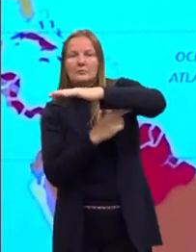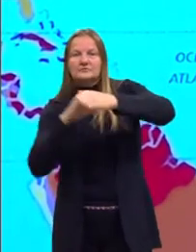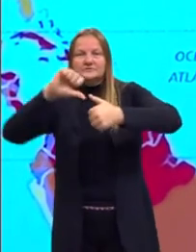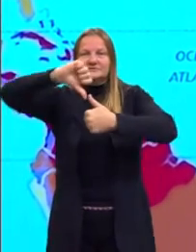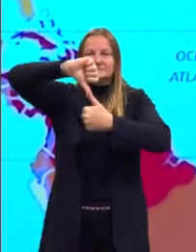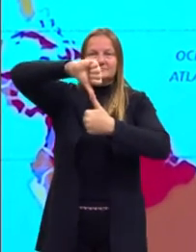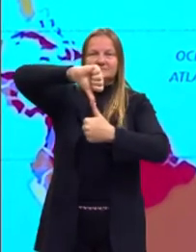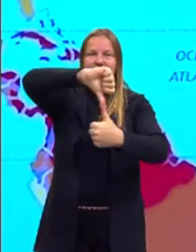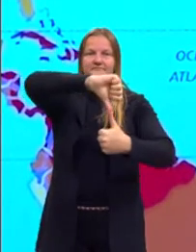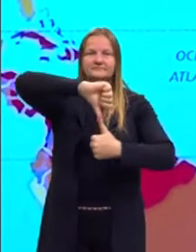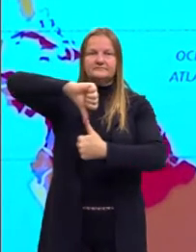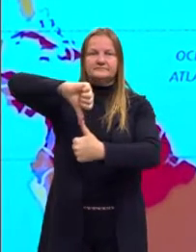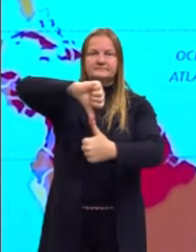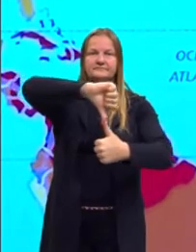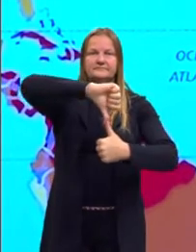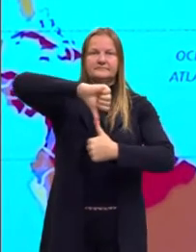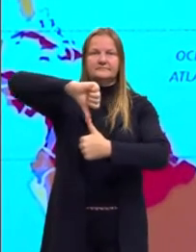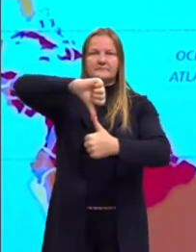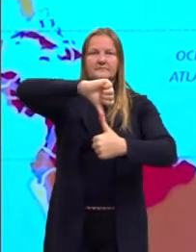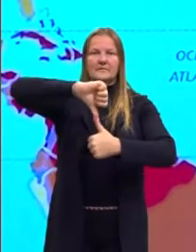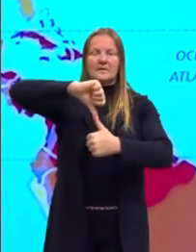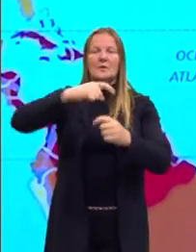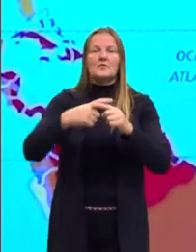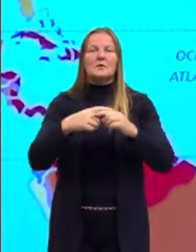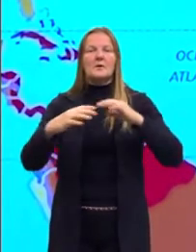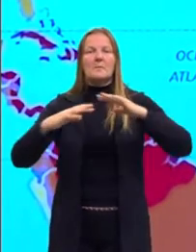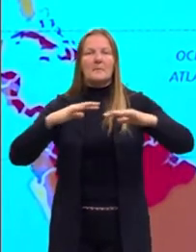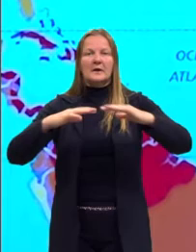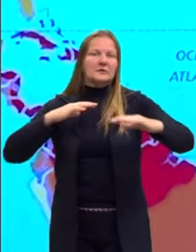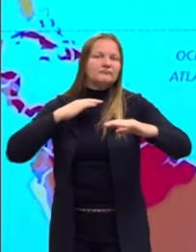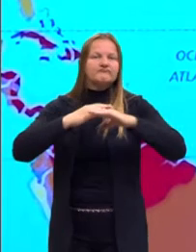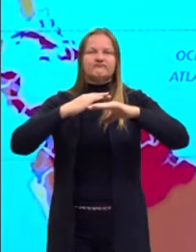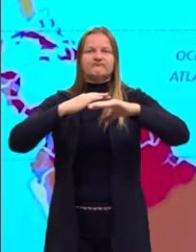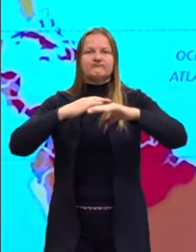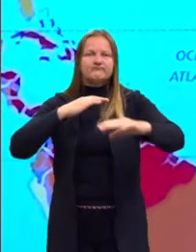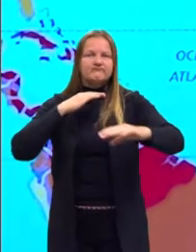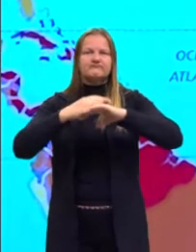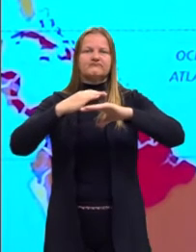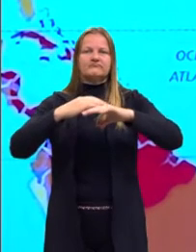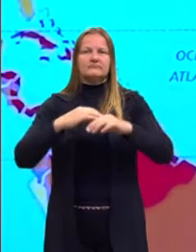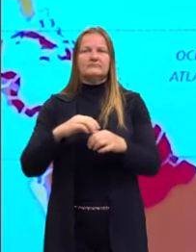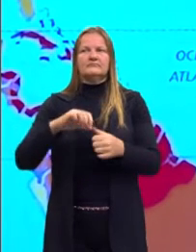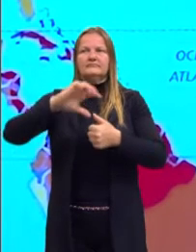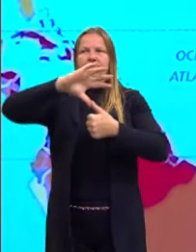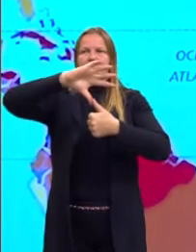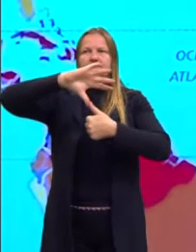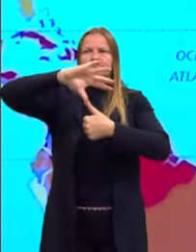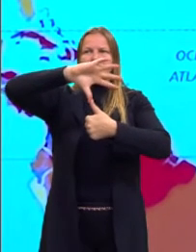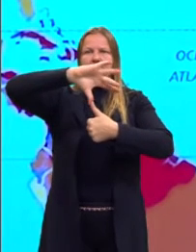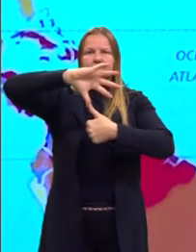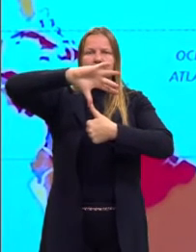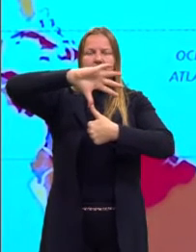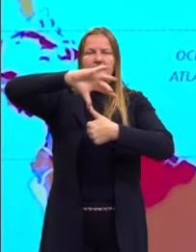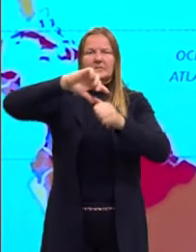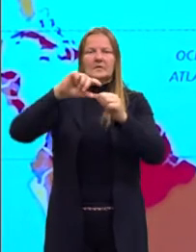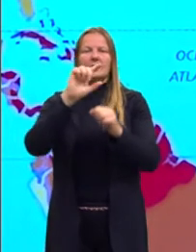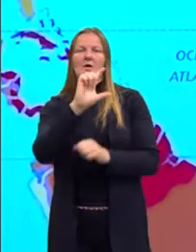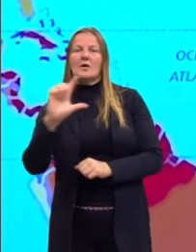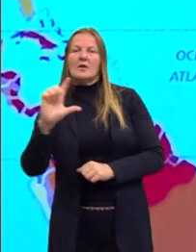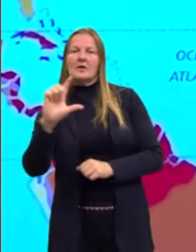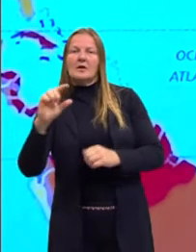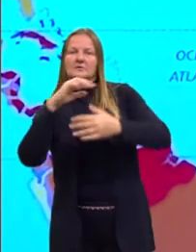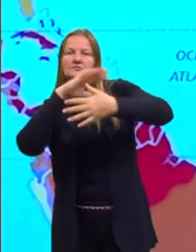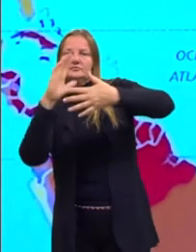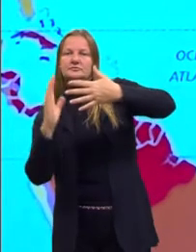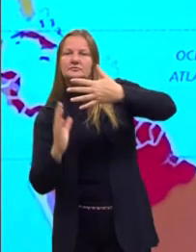quando nós temos esse choque das placas tectônicas a parte leste aqui nós